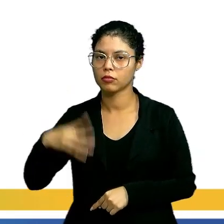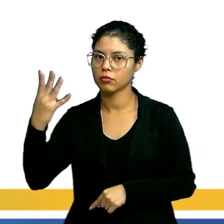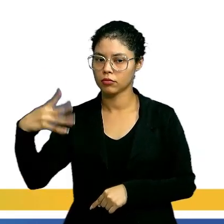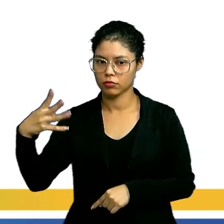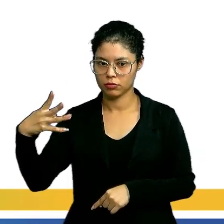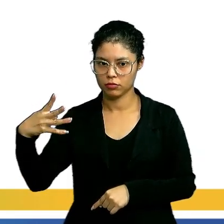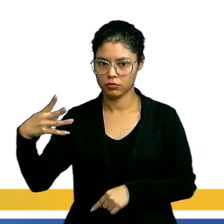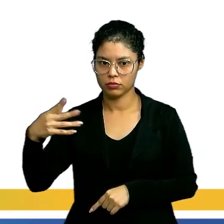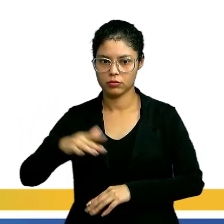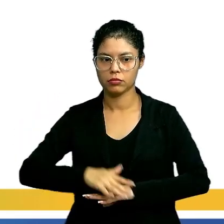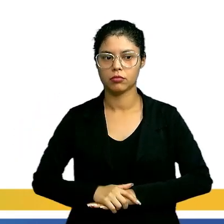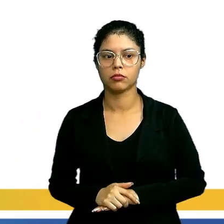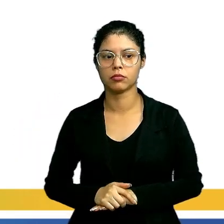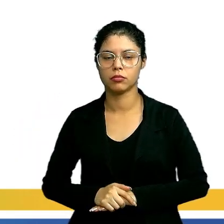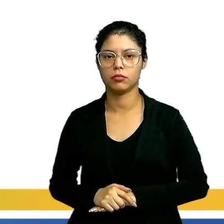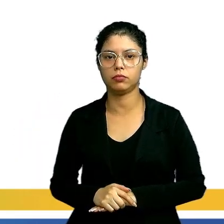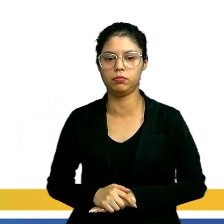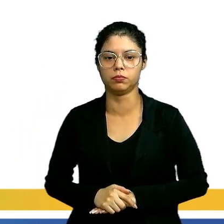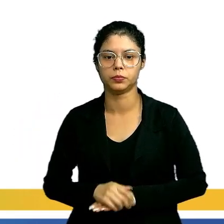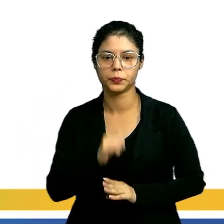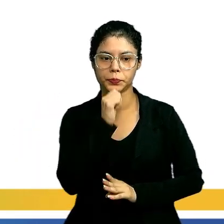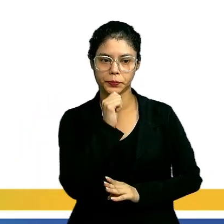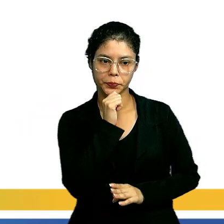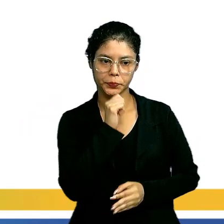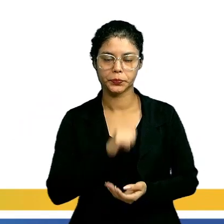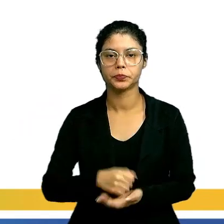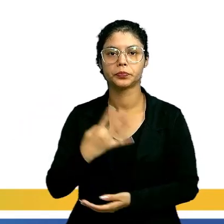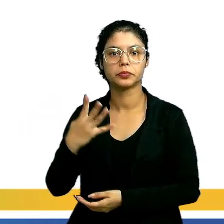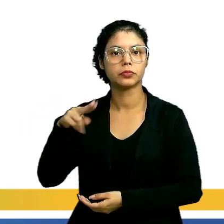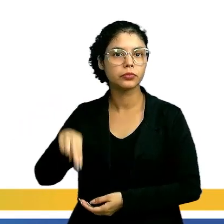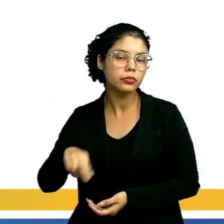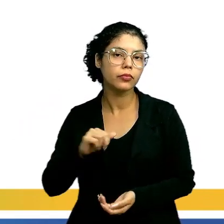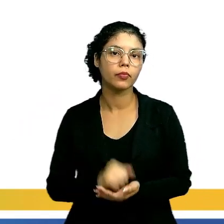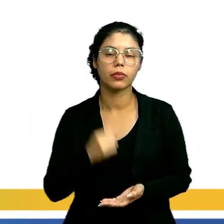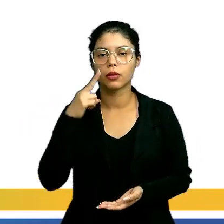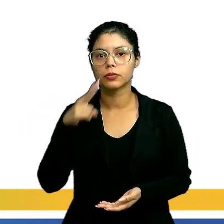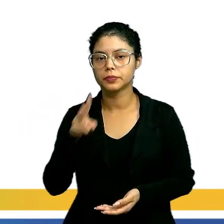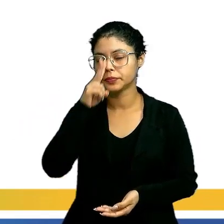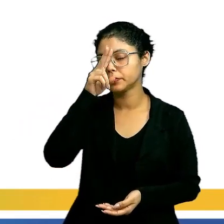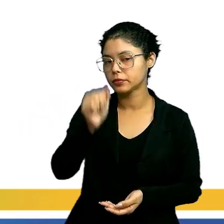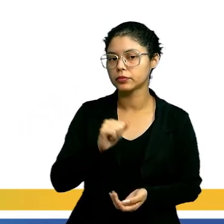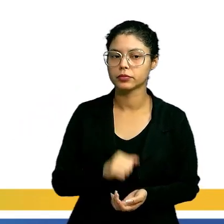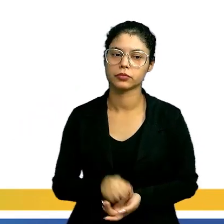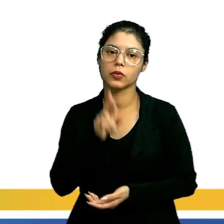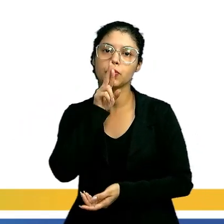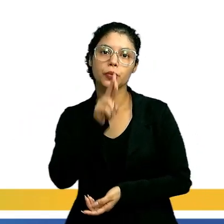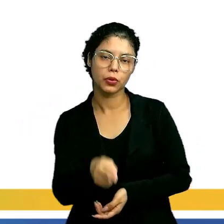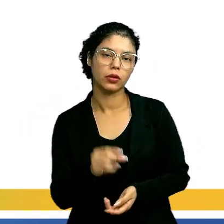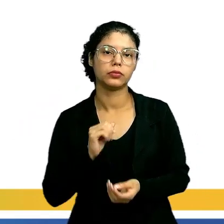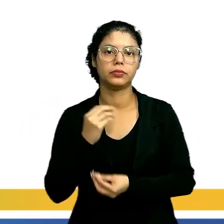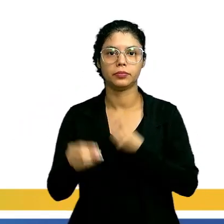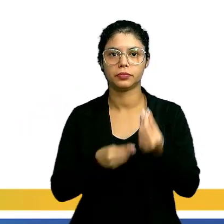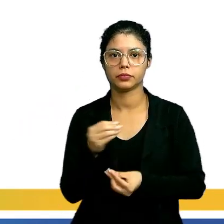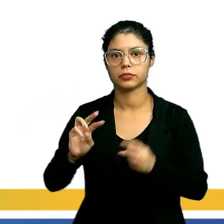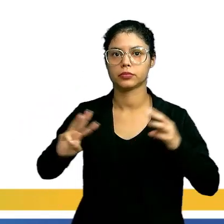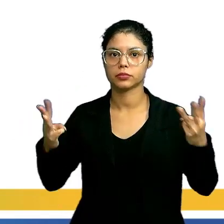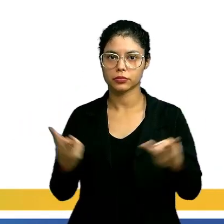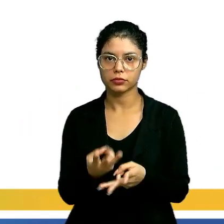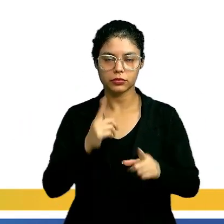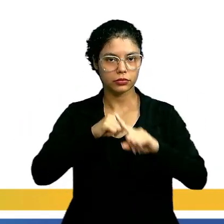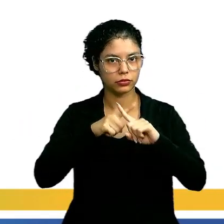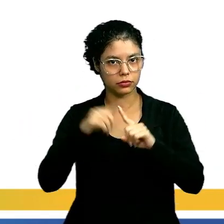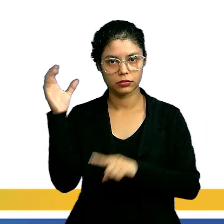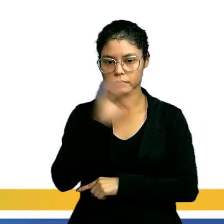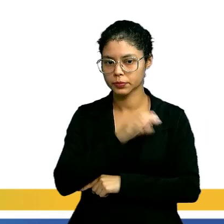menos 1, temos como resultado 4 newtons. Se vimos que a força ela é calculada como sendo a massa vezes